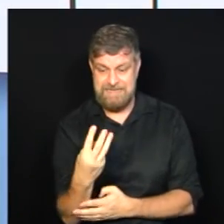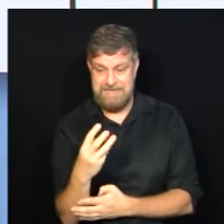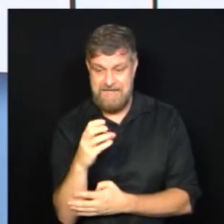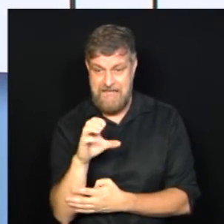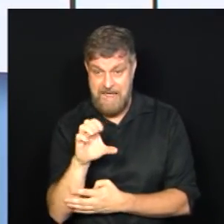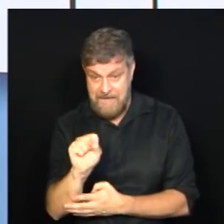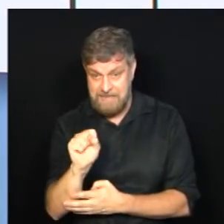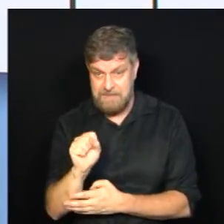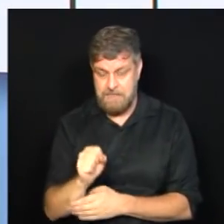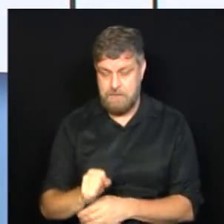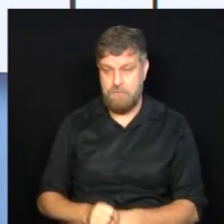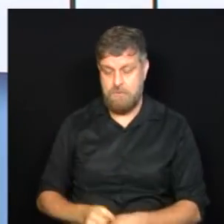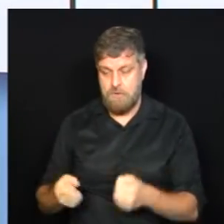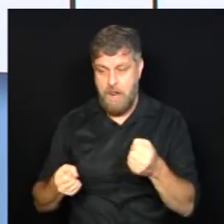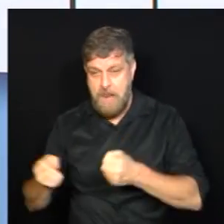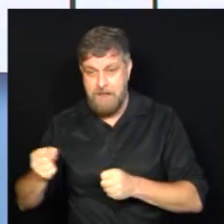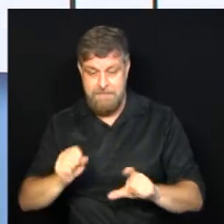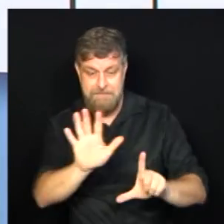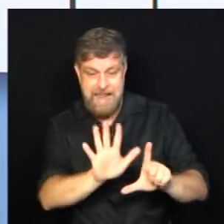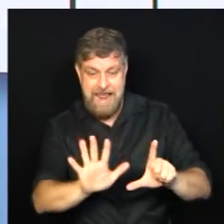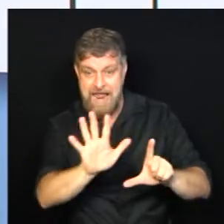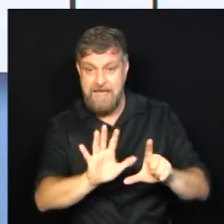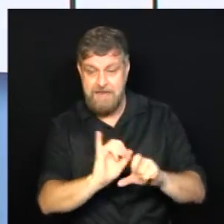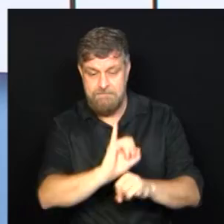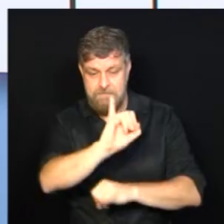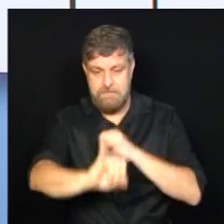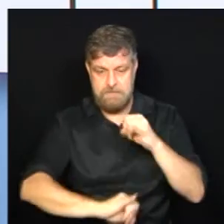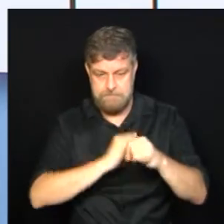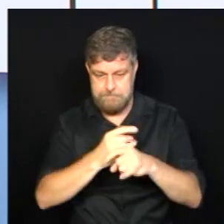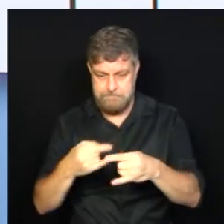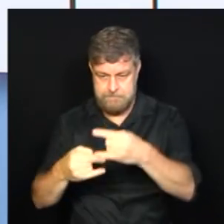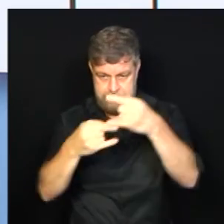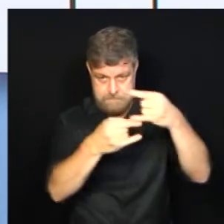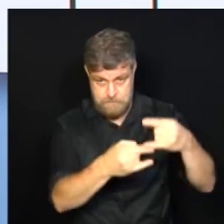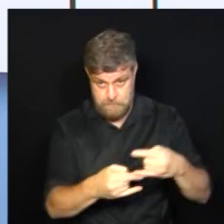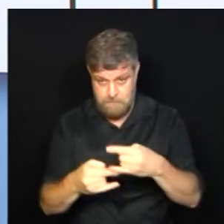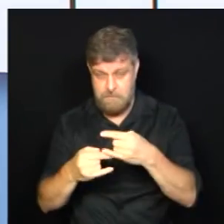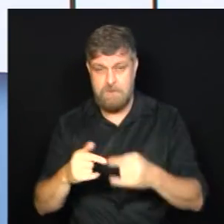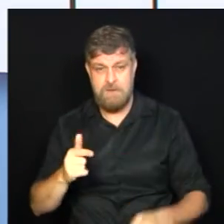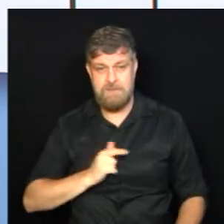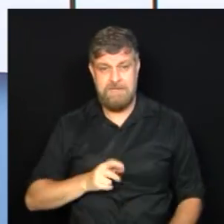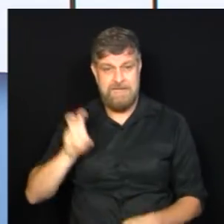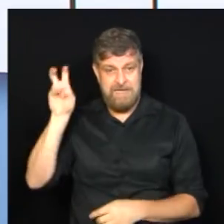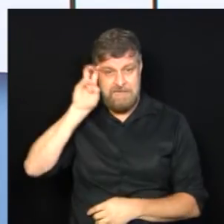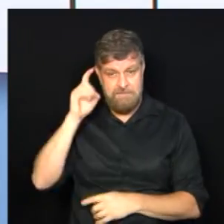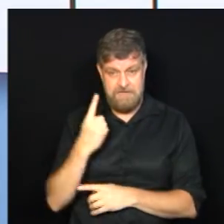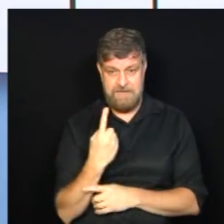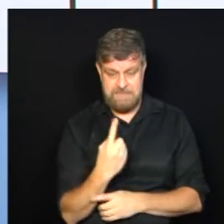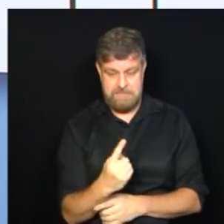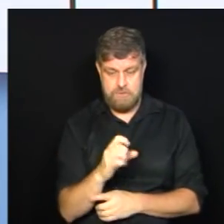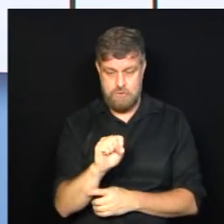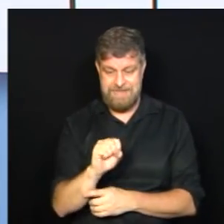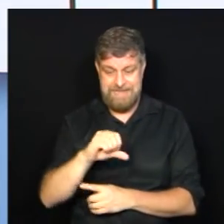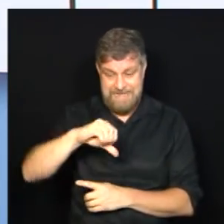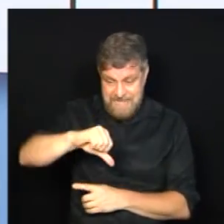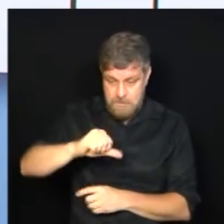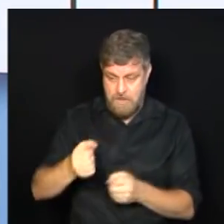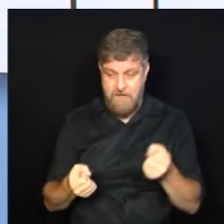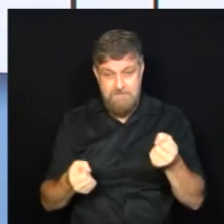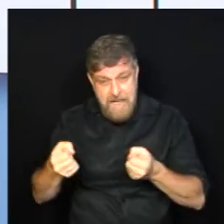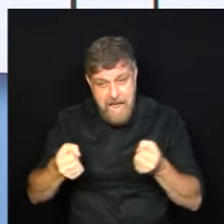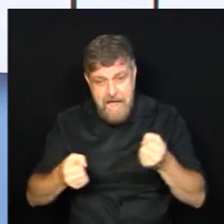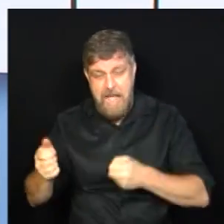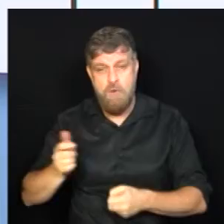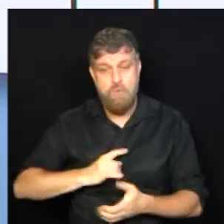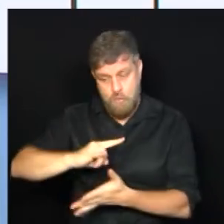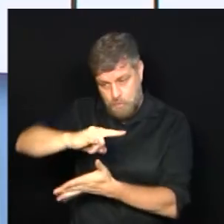lotes por meio de plataforma online. Nesta quinta-feira serão 189 veículos com direito